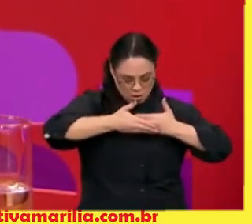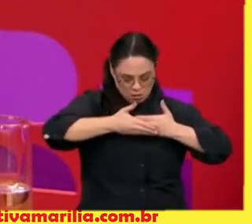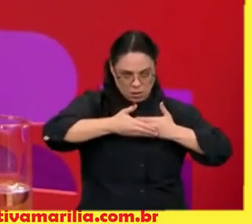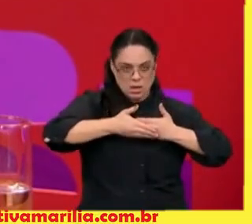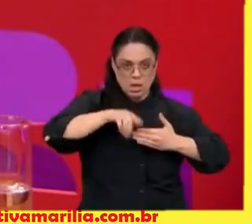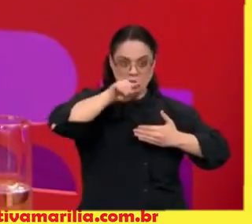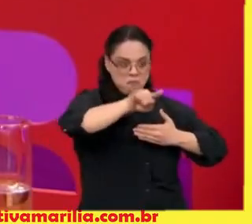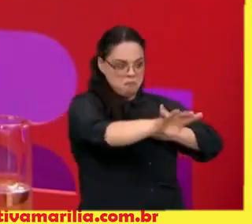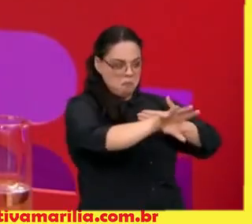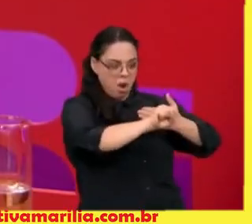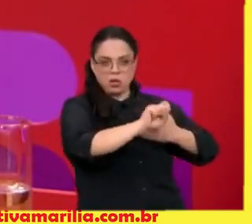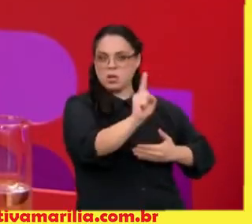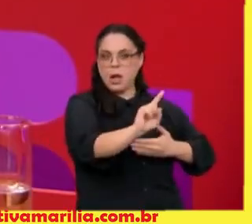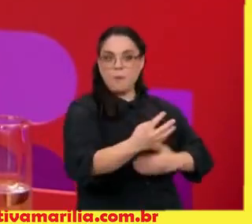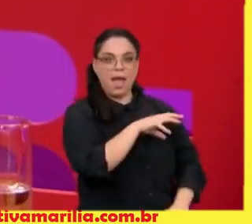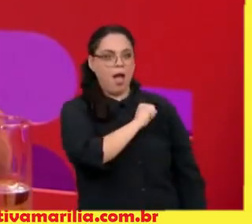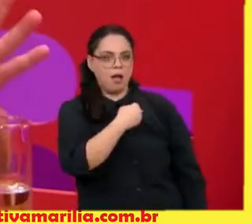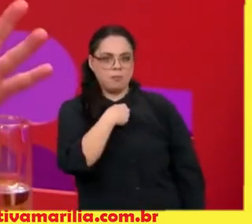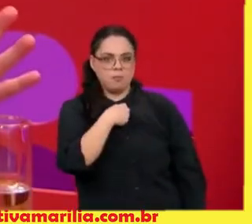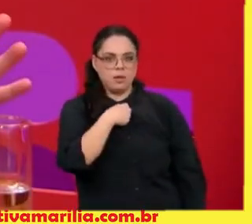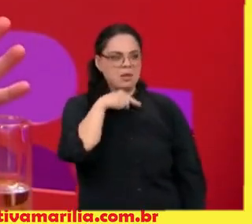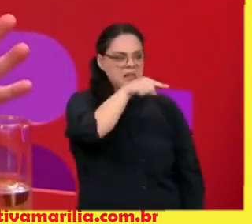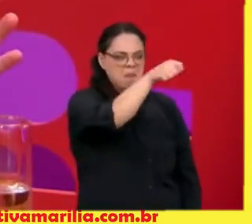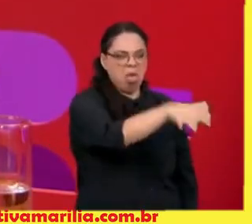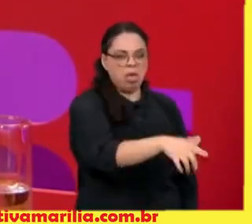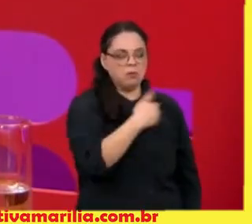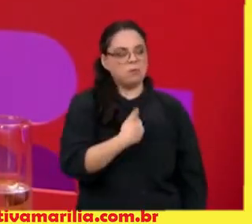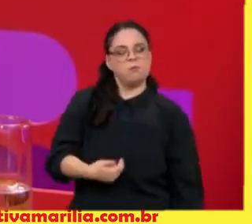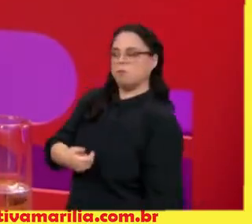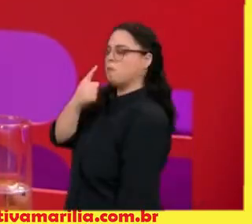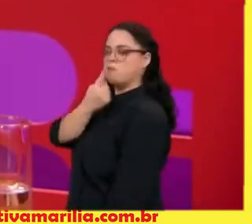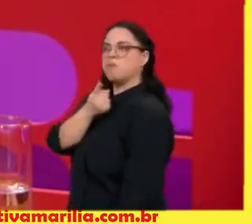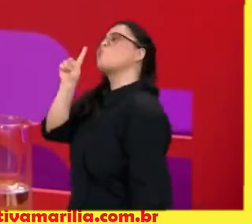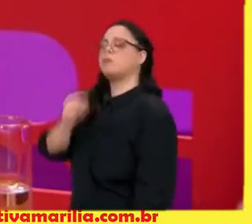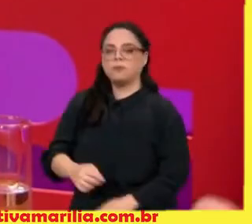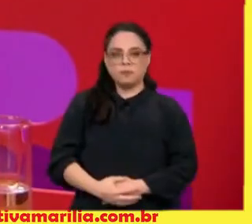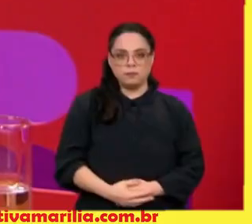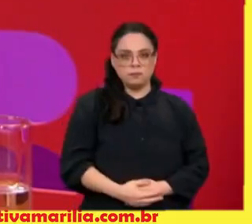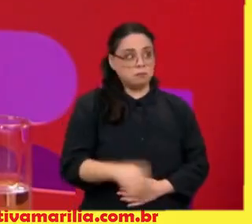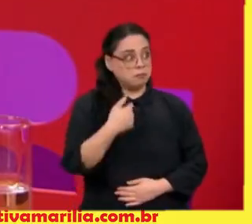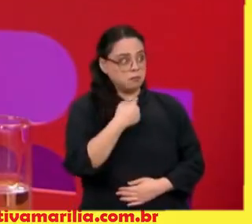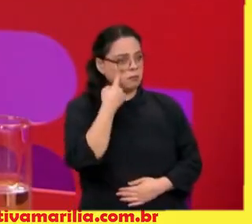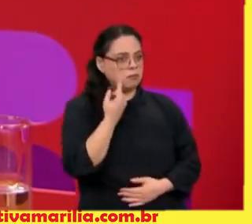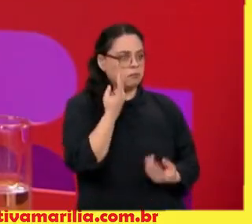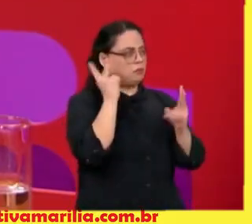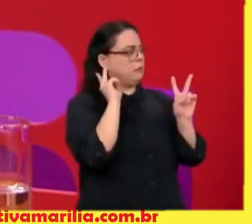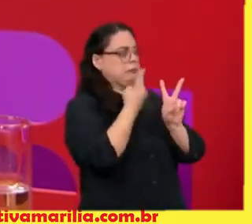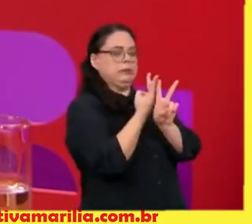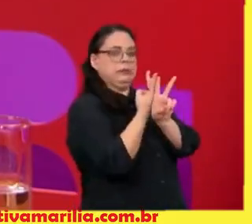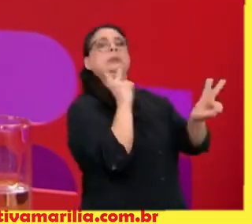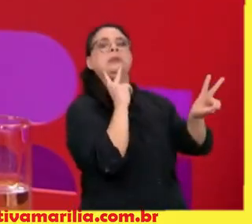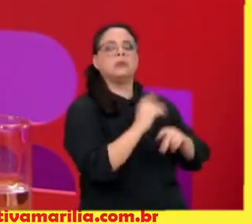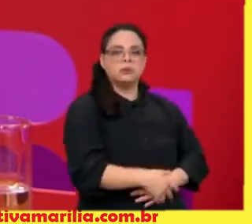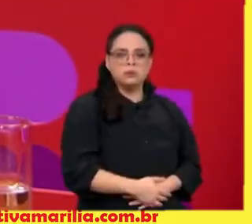amamos, né? E o outro é uma porcaria. Eu estou sendo bem simplista, até porque